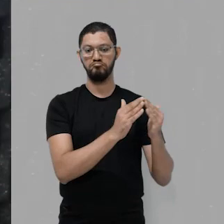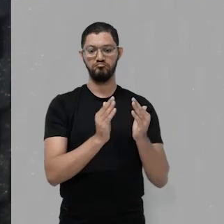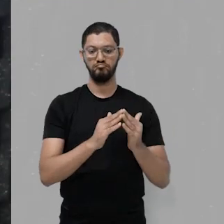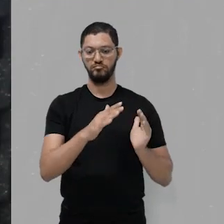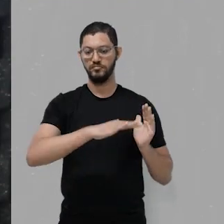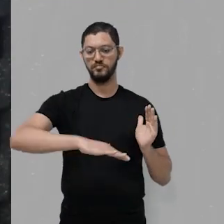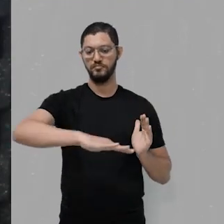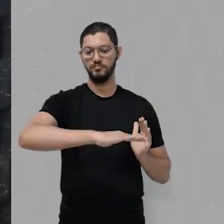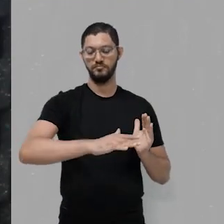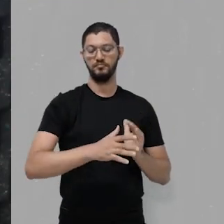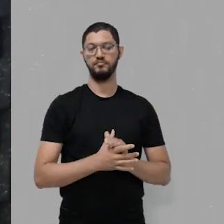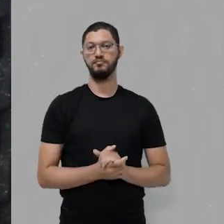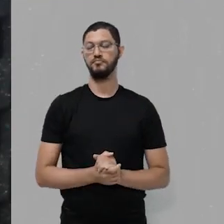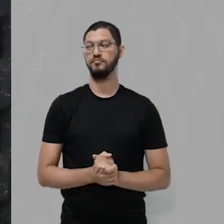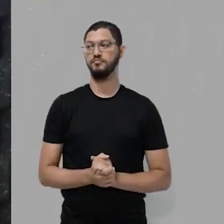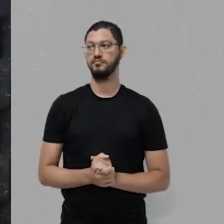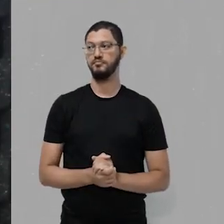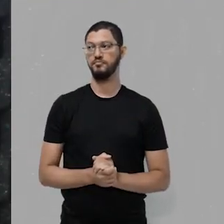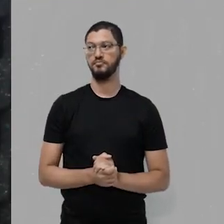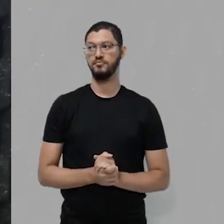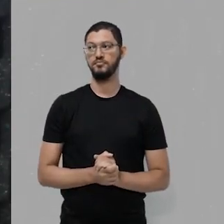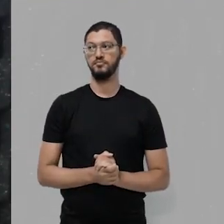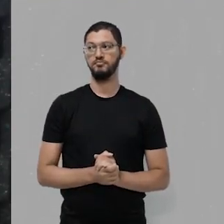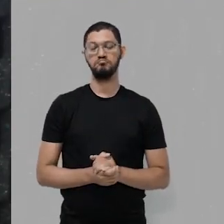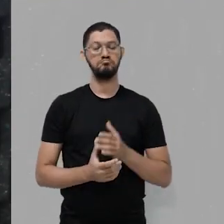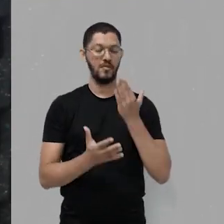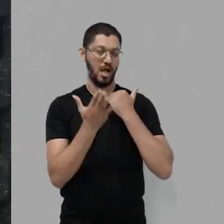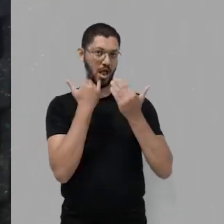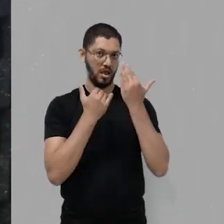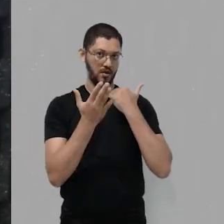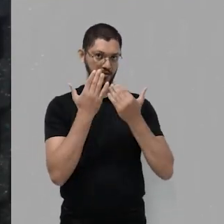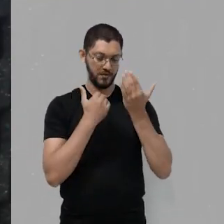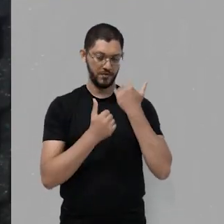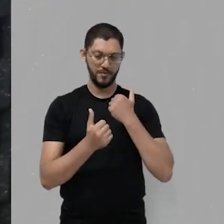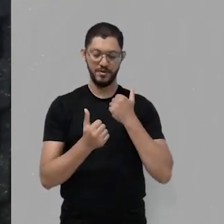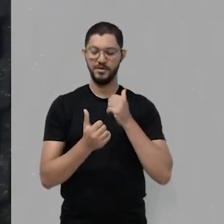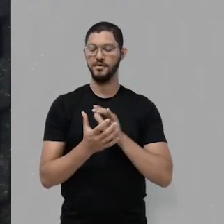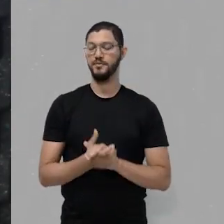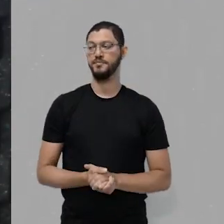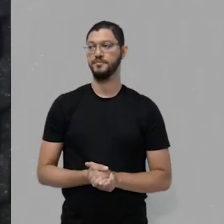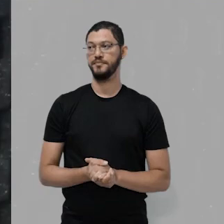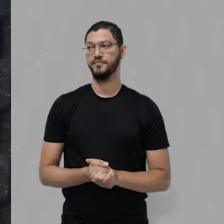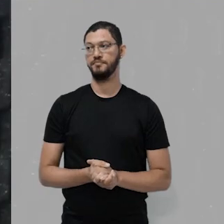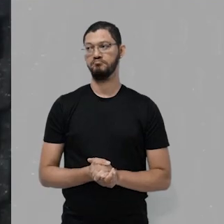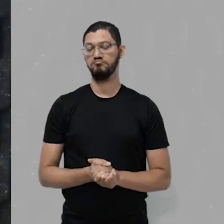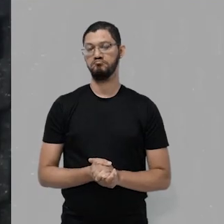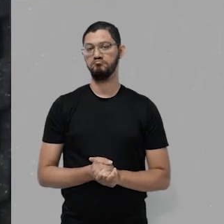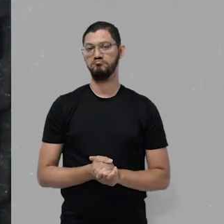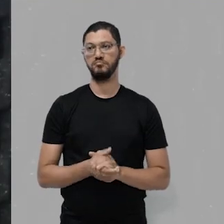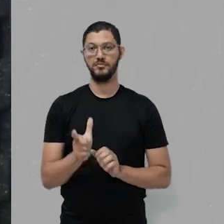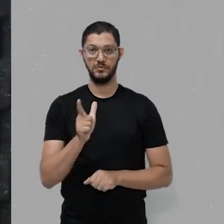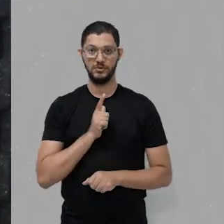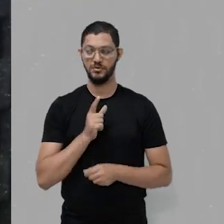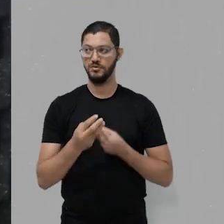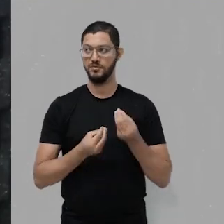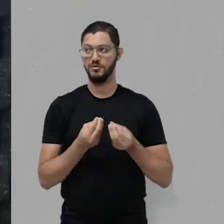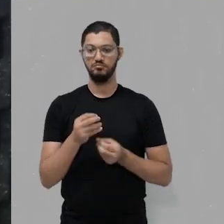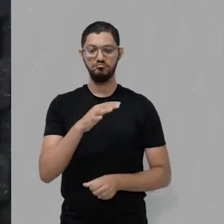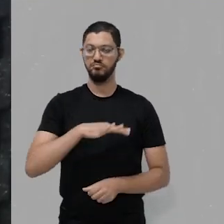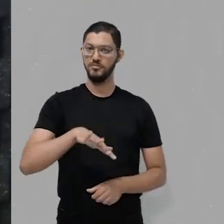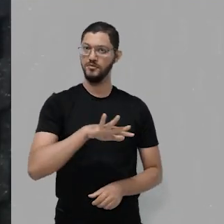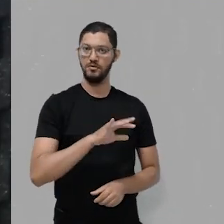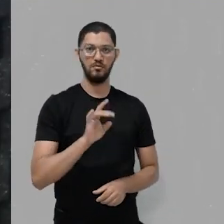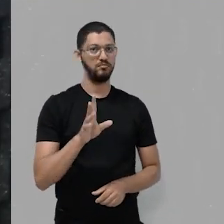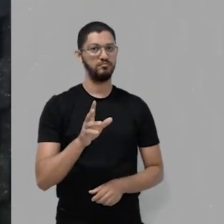região. E todo alimento que eles irão consumir, que eles irão procurar, vai ser daquela